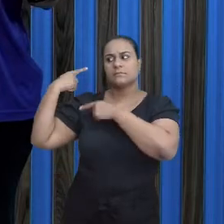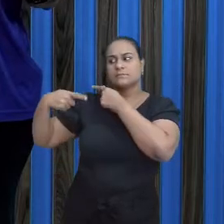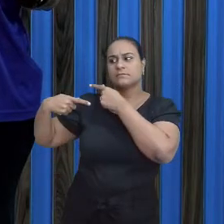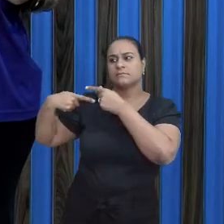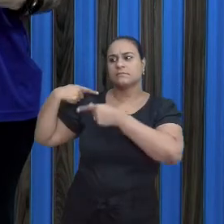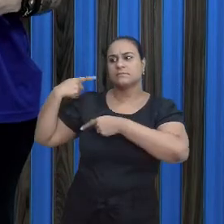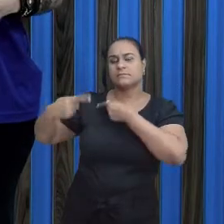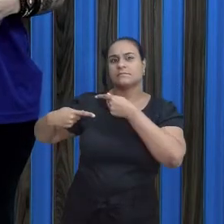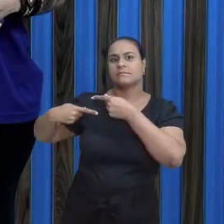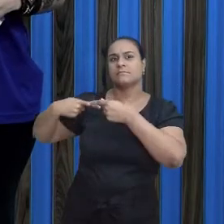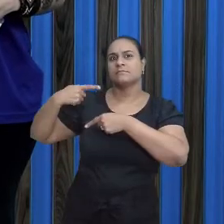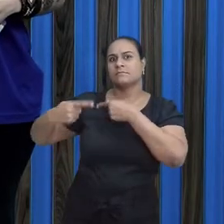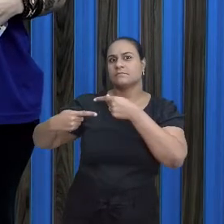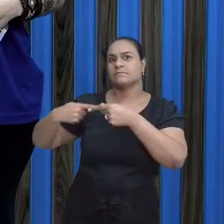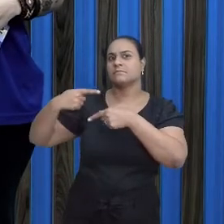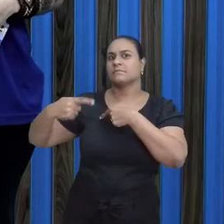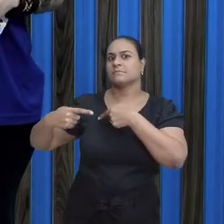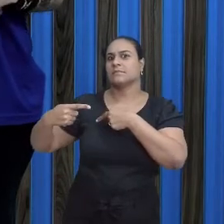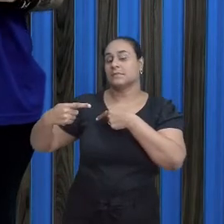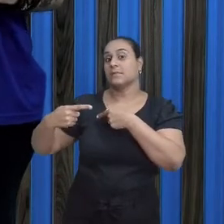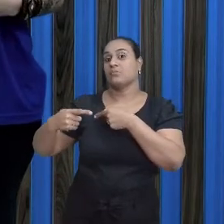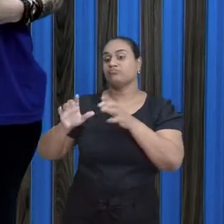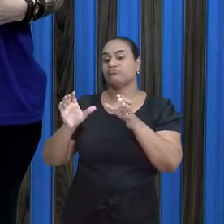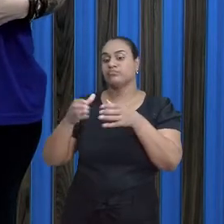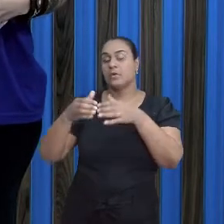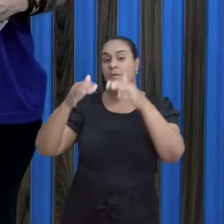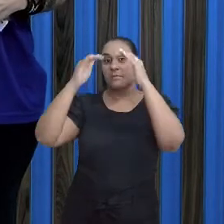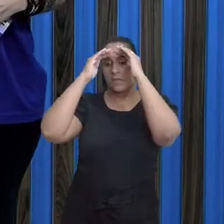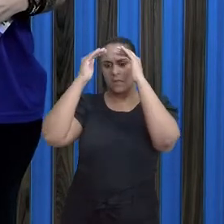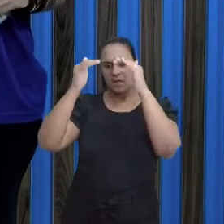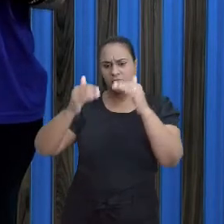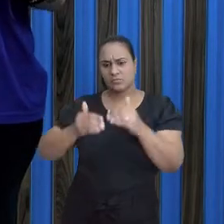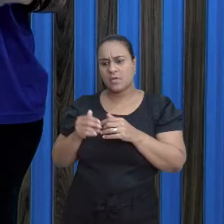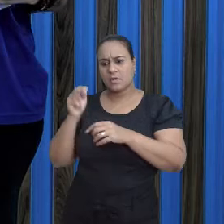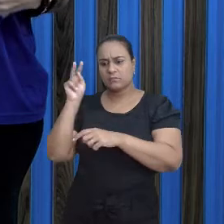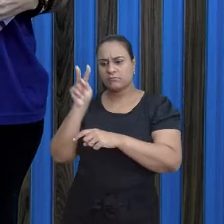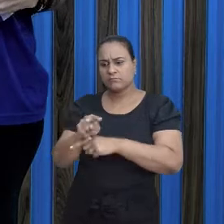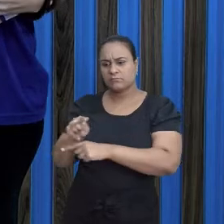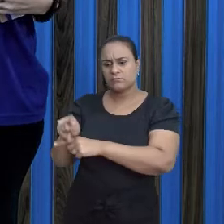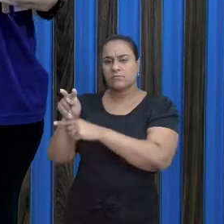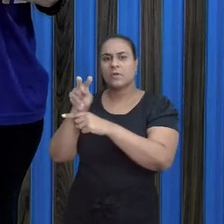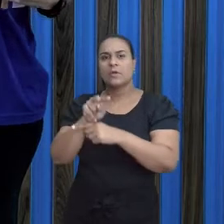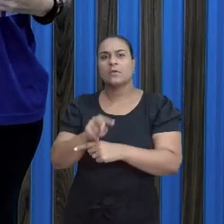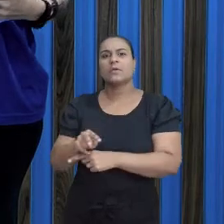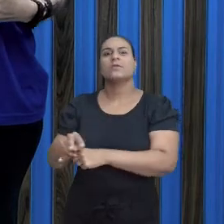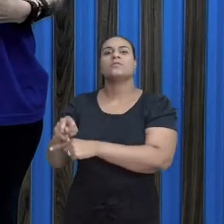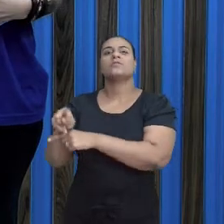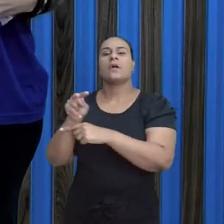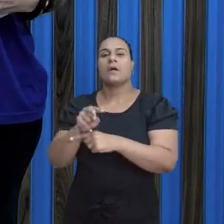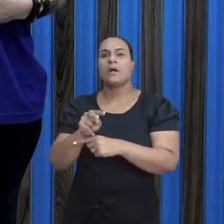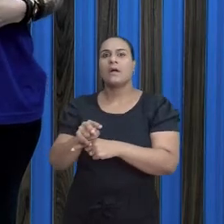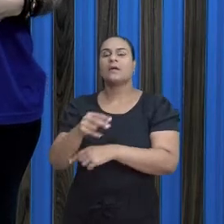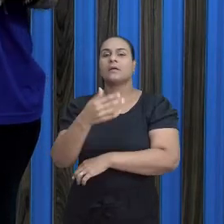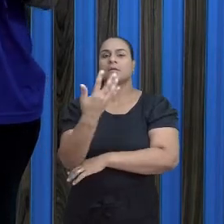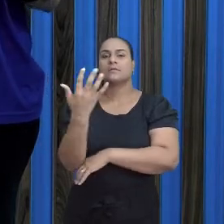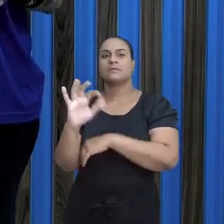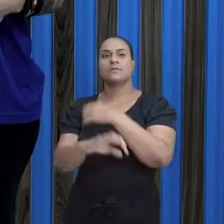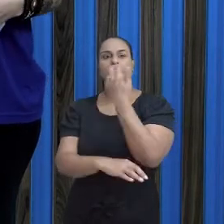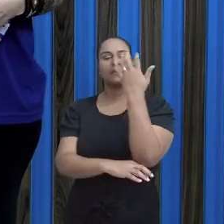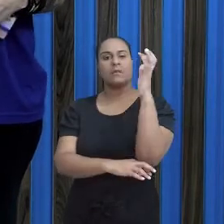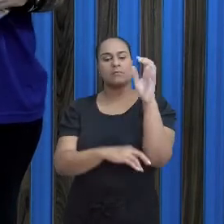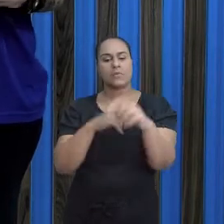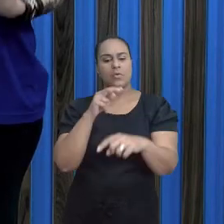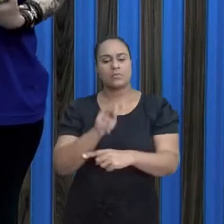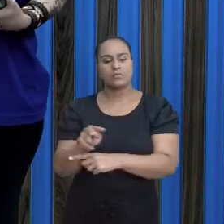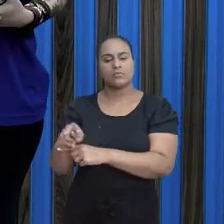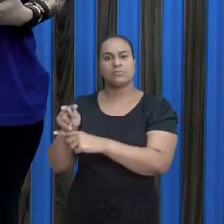onde eles têm um respeito muito grande de preservar, né? Eles realmente são esses guardiões, quem guarda, quem